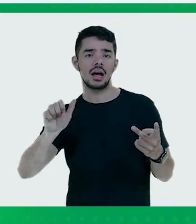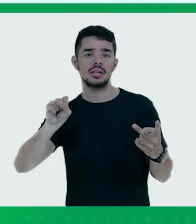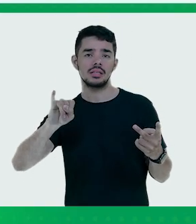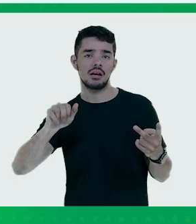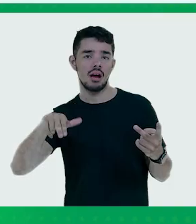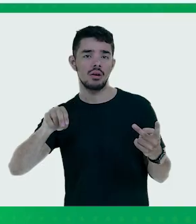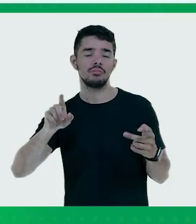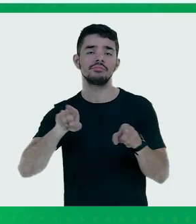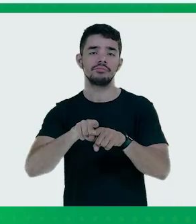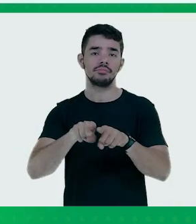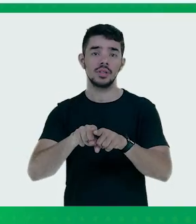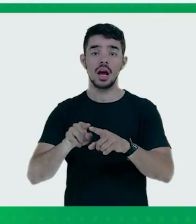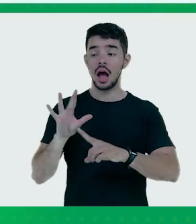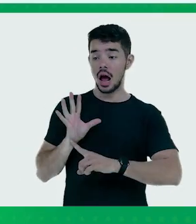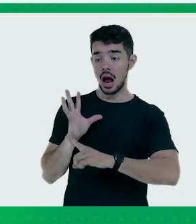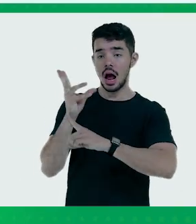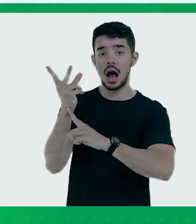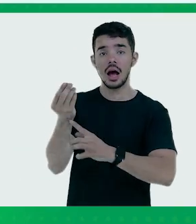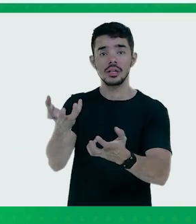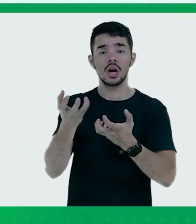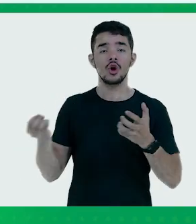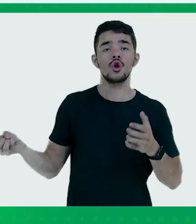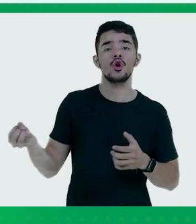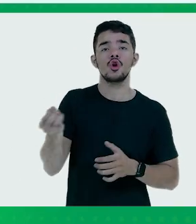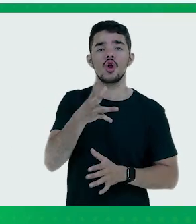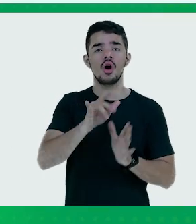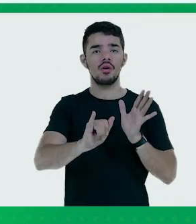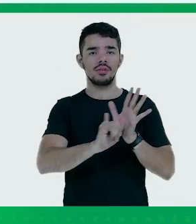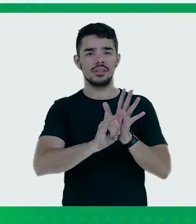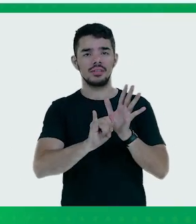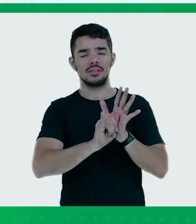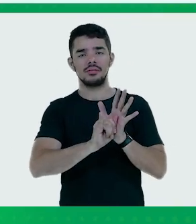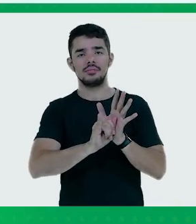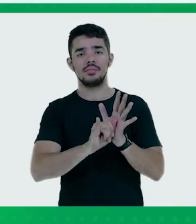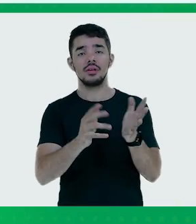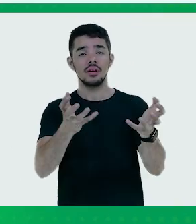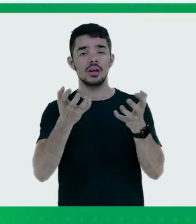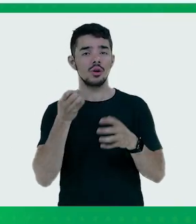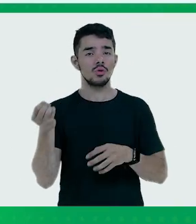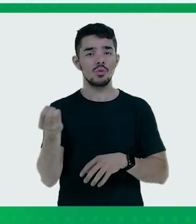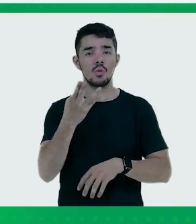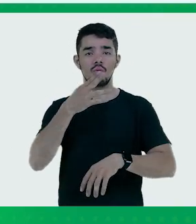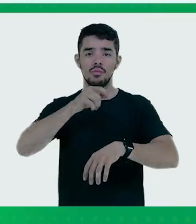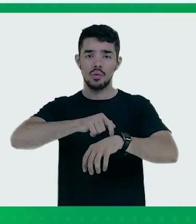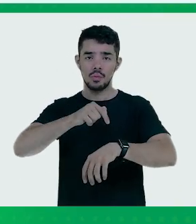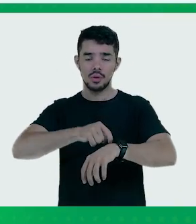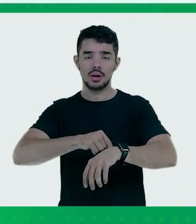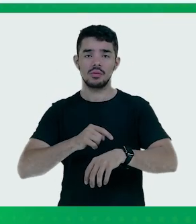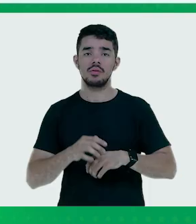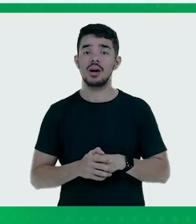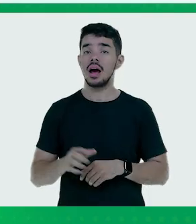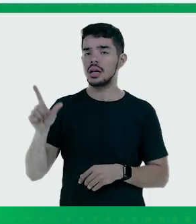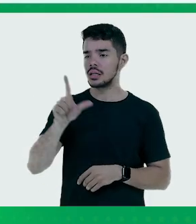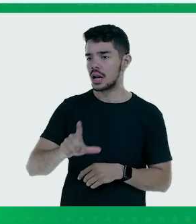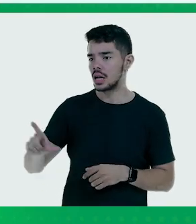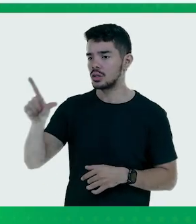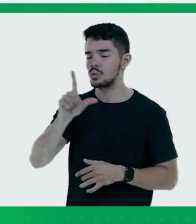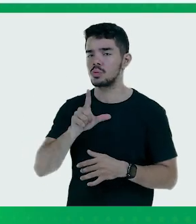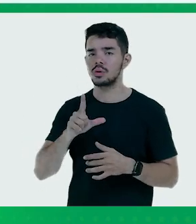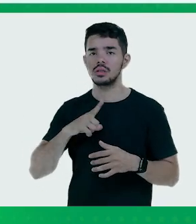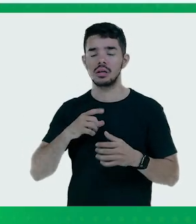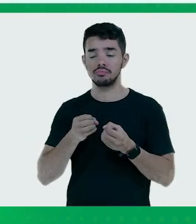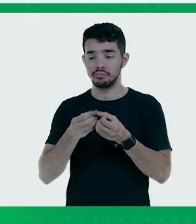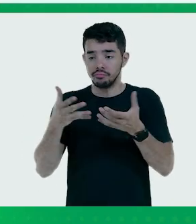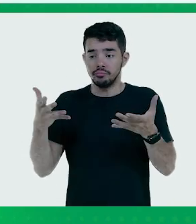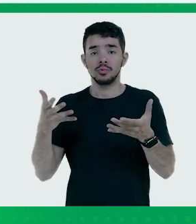a arte agora busca uma nova identidade, busca um novo momento, a literatura se